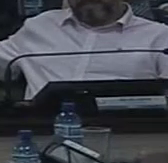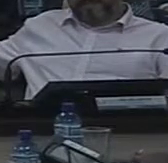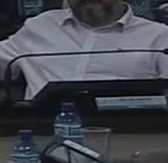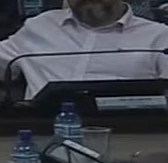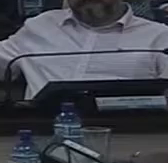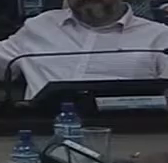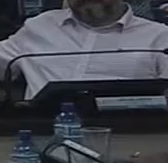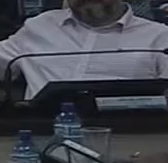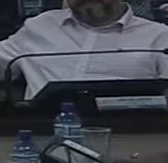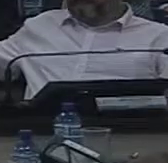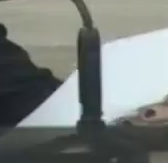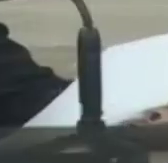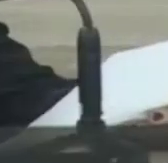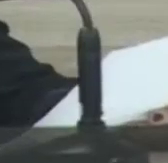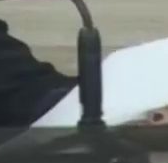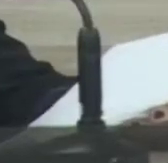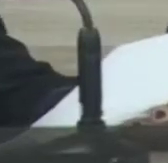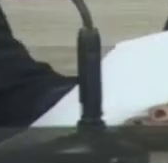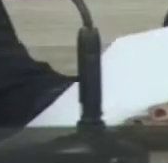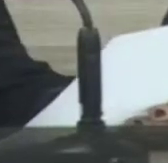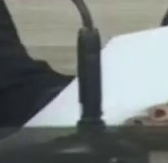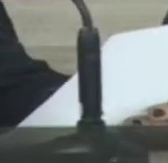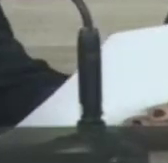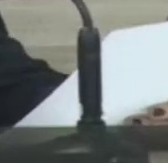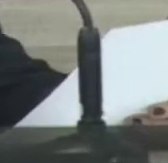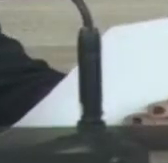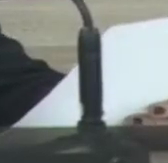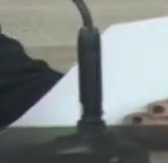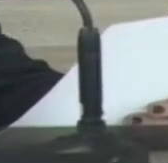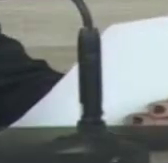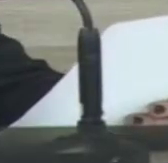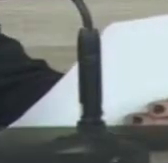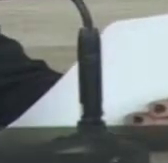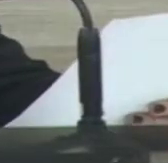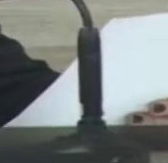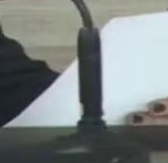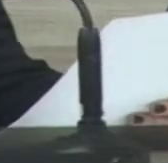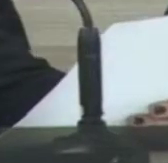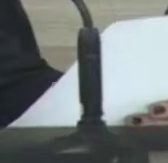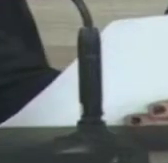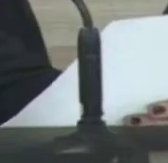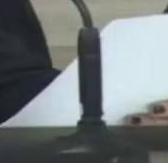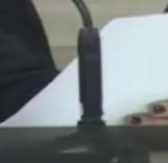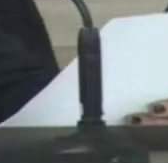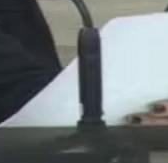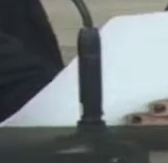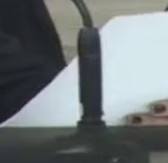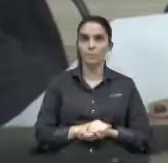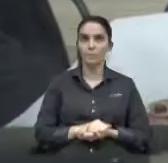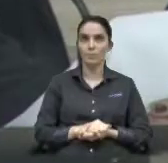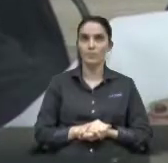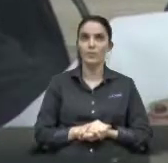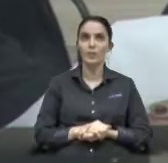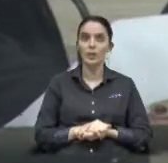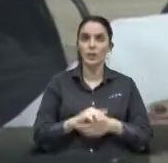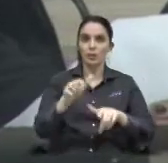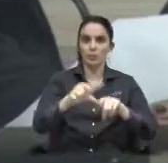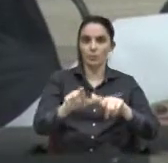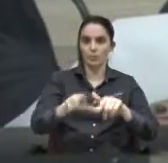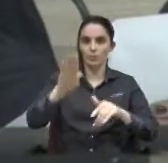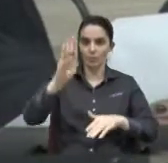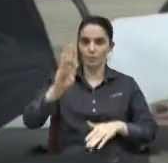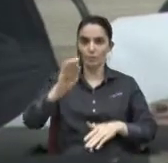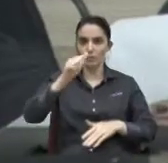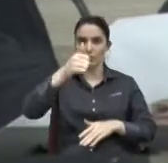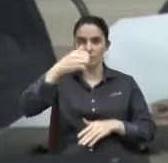É melhor ligar, né? Requerimento. Requeremos, com fundamento na letra B do inciso 1º do artigo